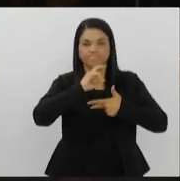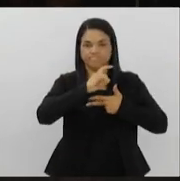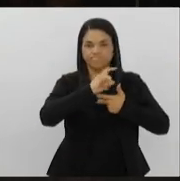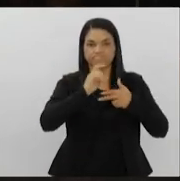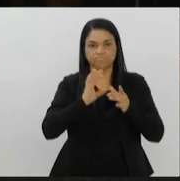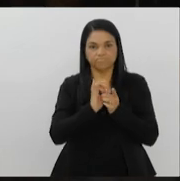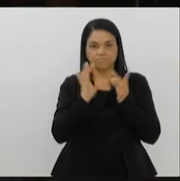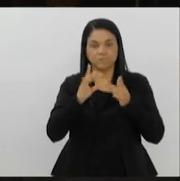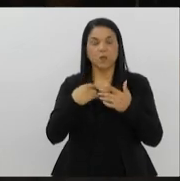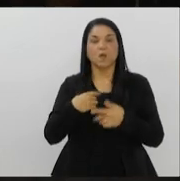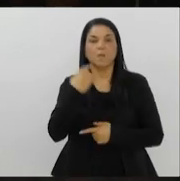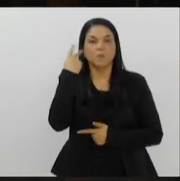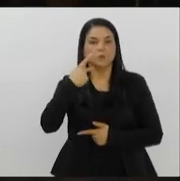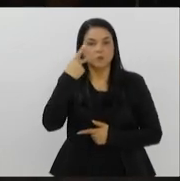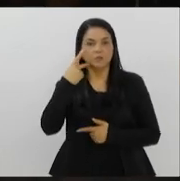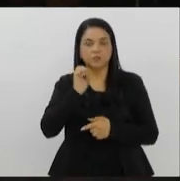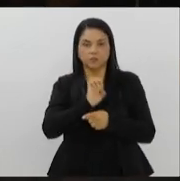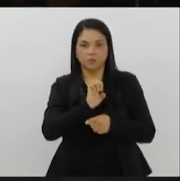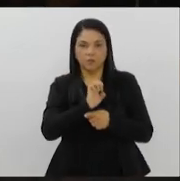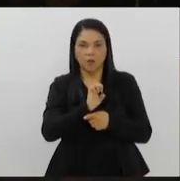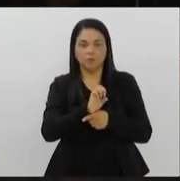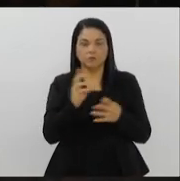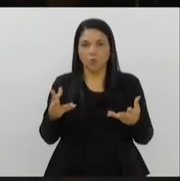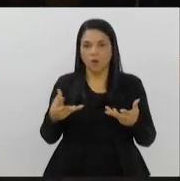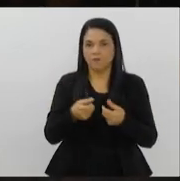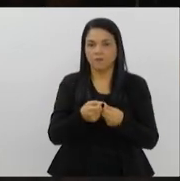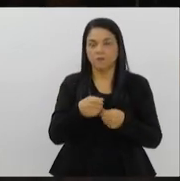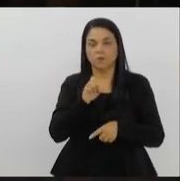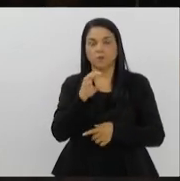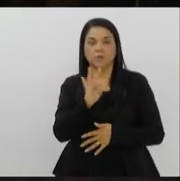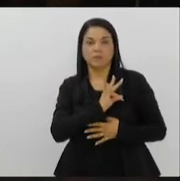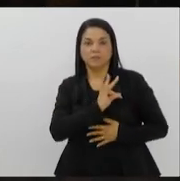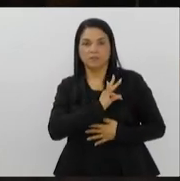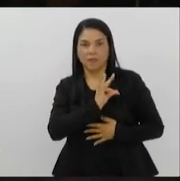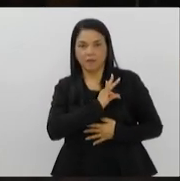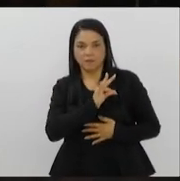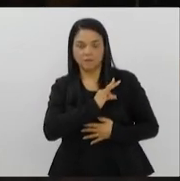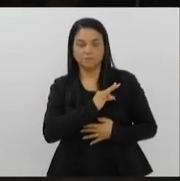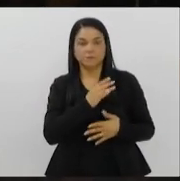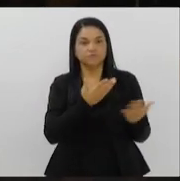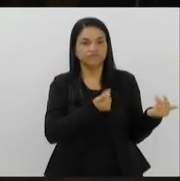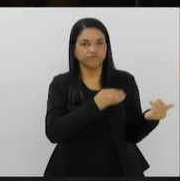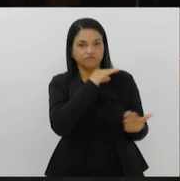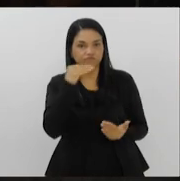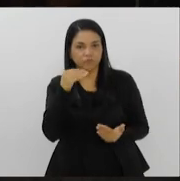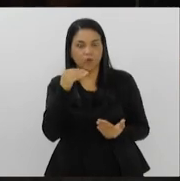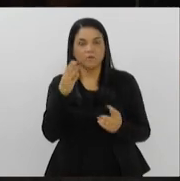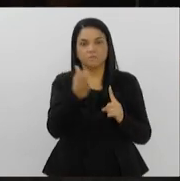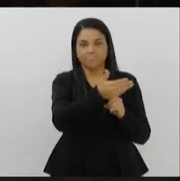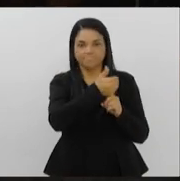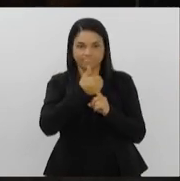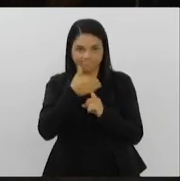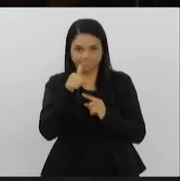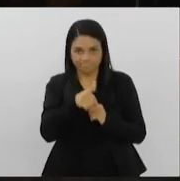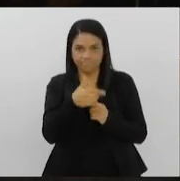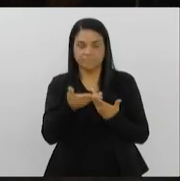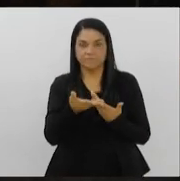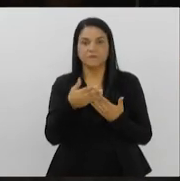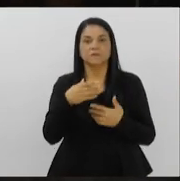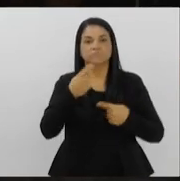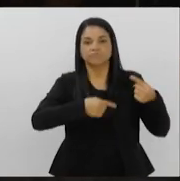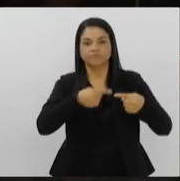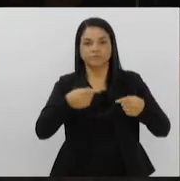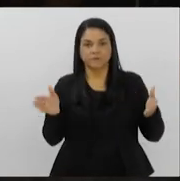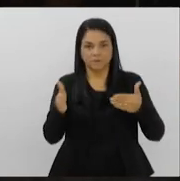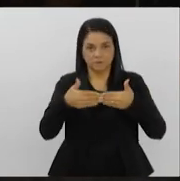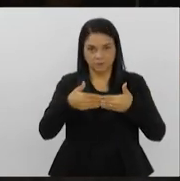de qualificação técnica para o jovem em situação de acolhimento e da outras providências. Em discussão, não havendo quem queira